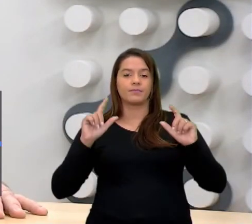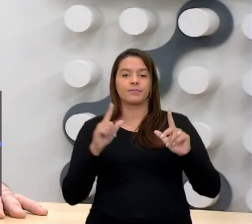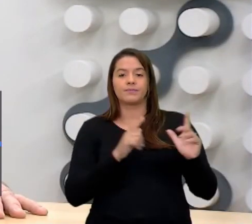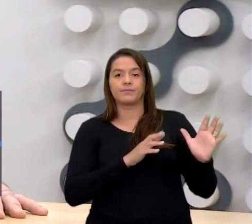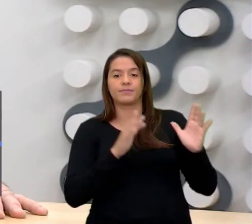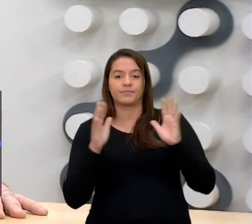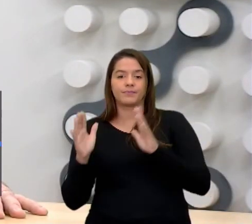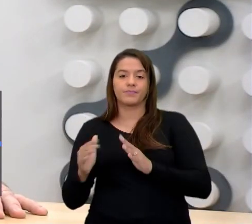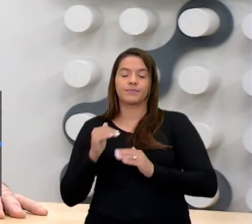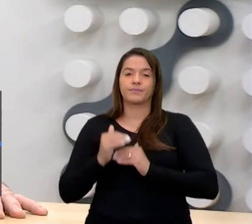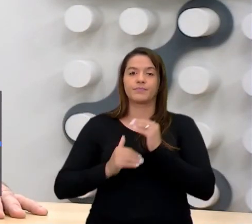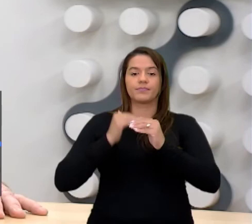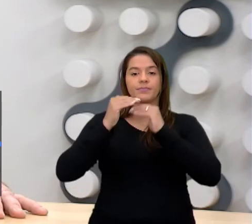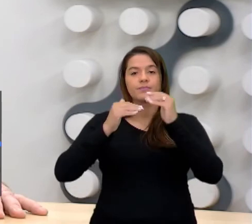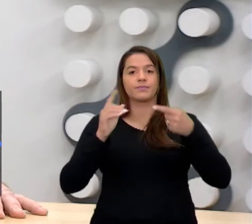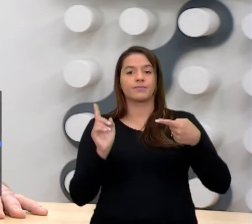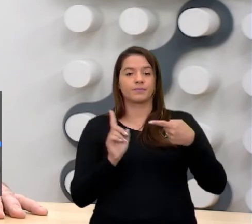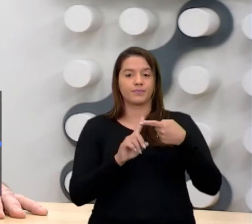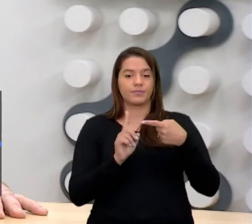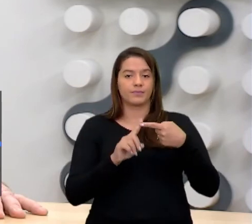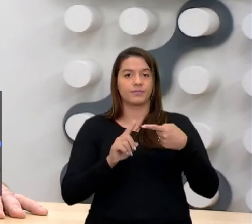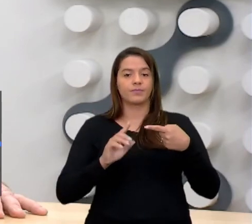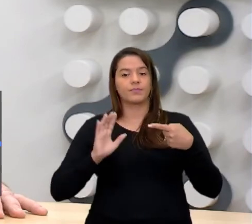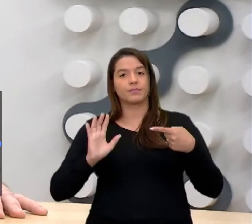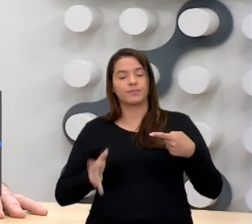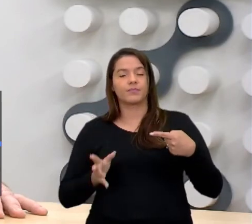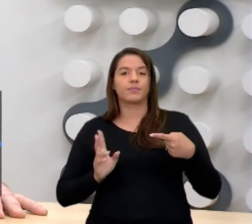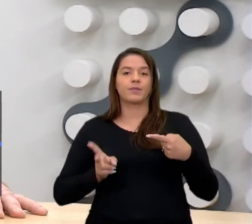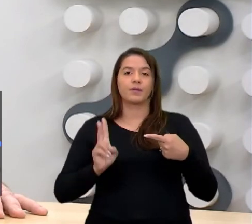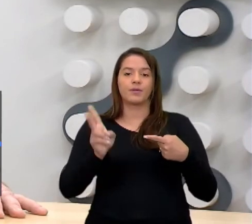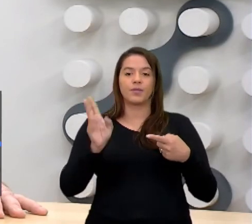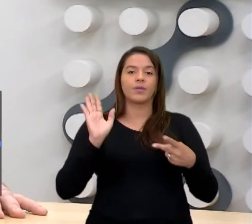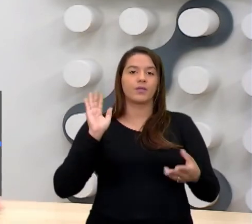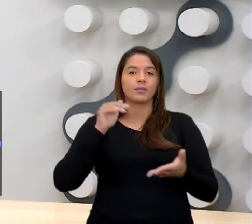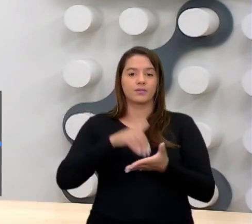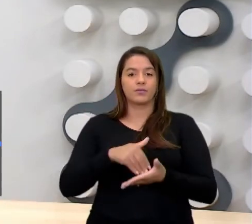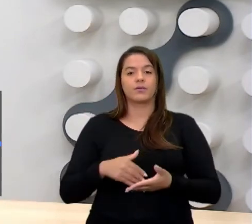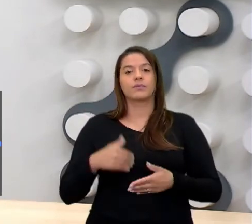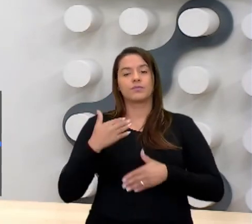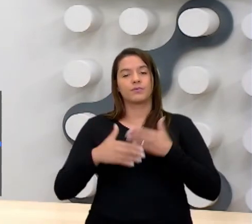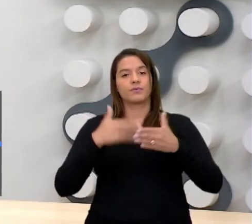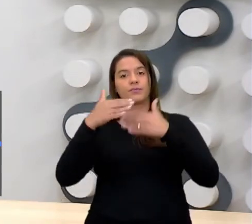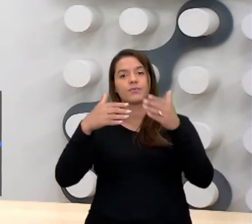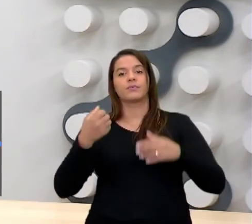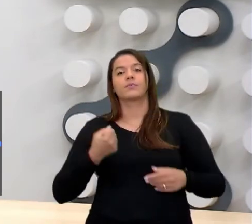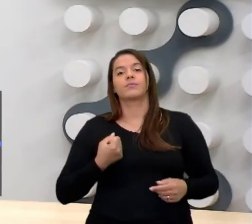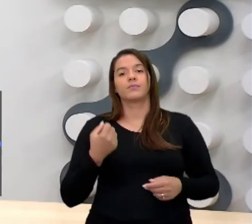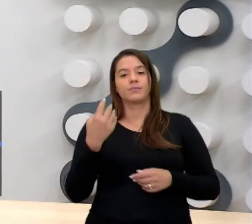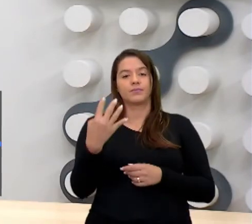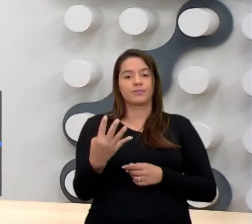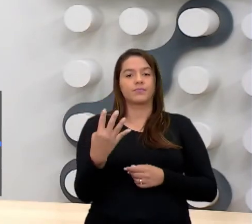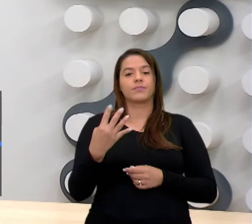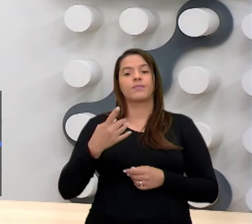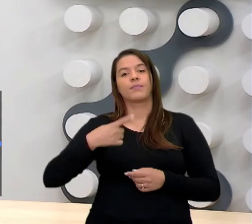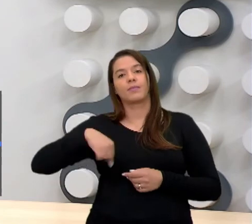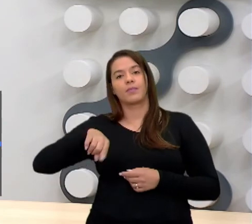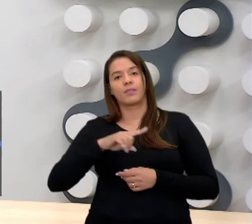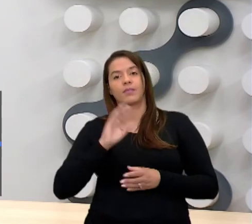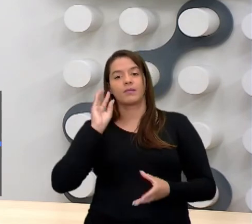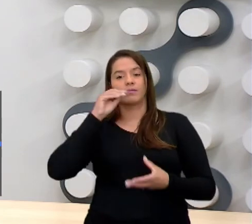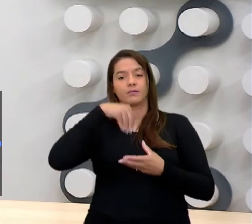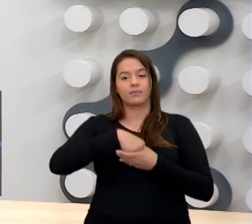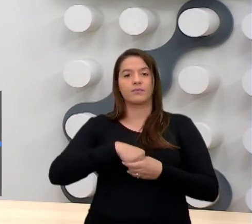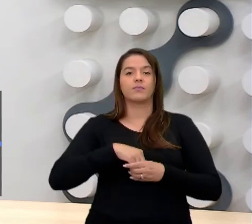o desenvolvimento 1, né? Vamos seguir até o desenvolvimento 4, falando aí da camada interna